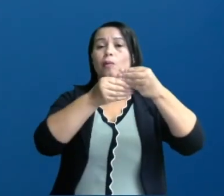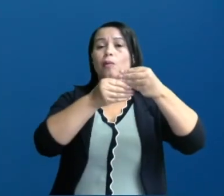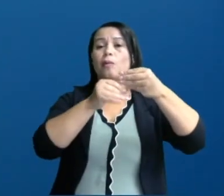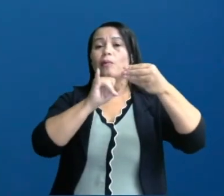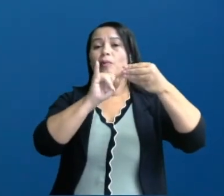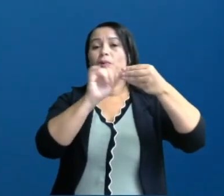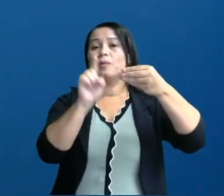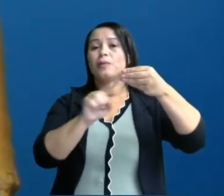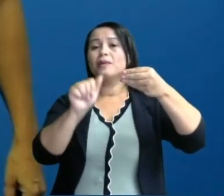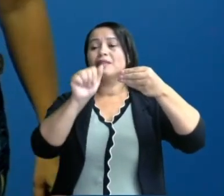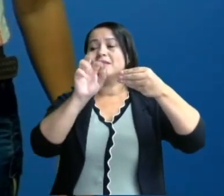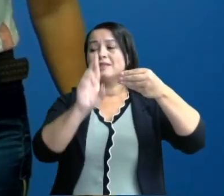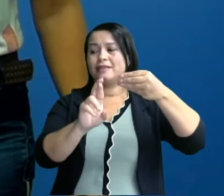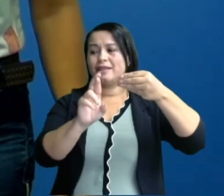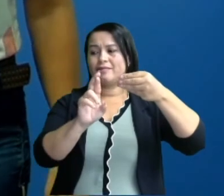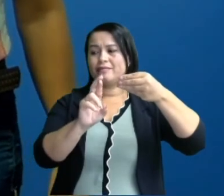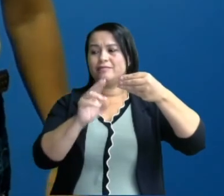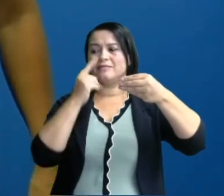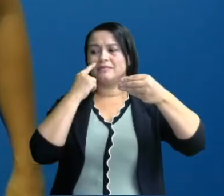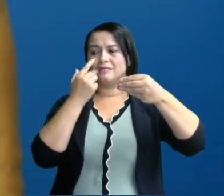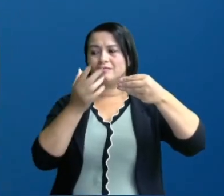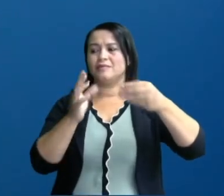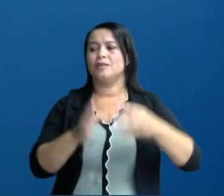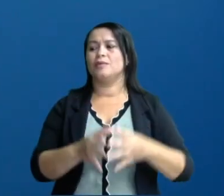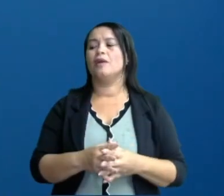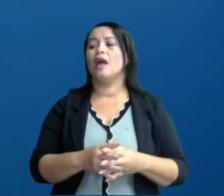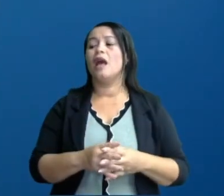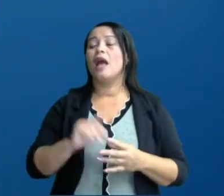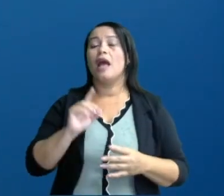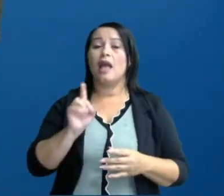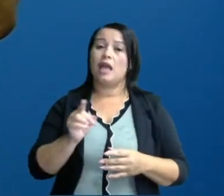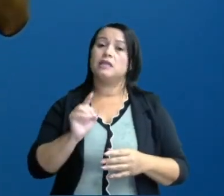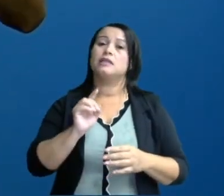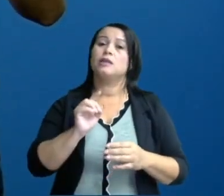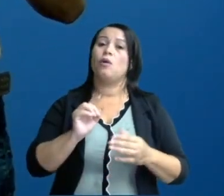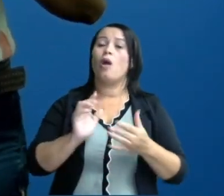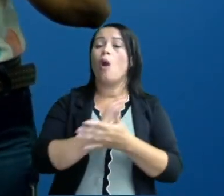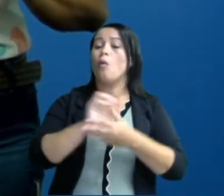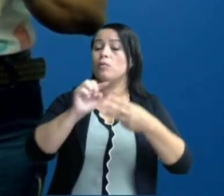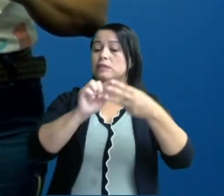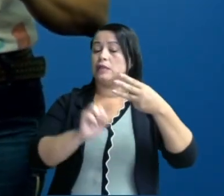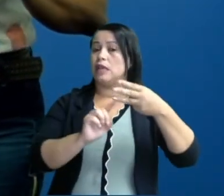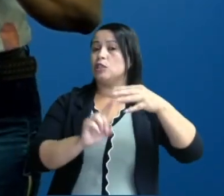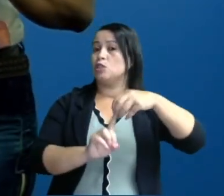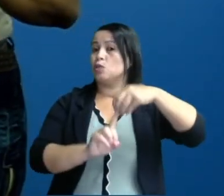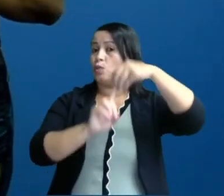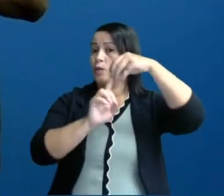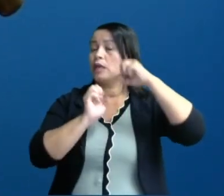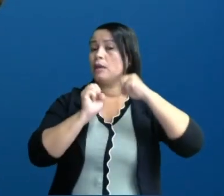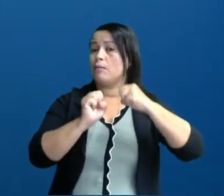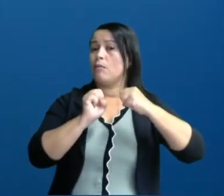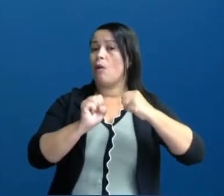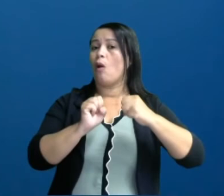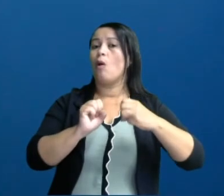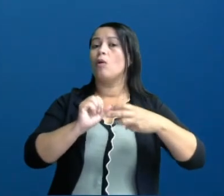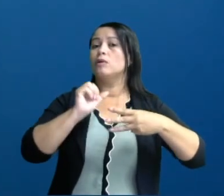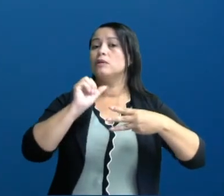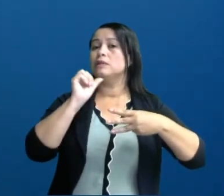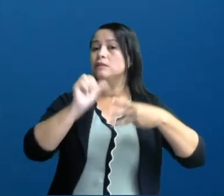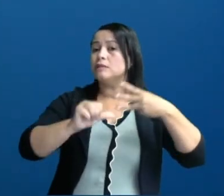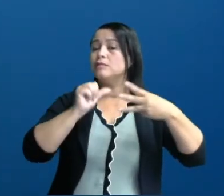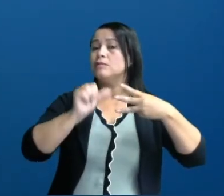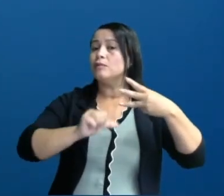Essa é a exceção da regra, tá certo? Elas são as únicas 3 palavras, tá? Que